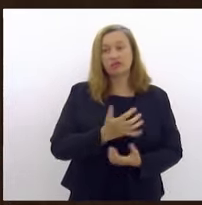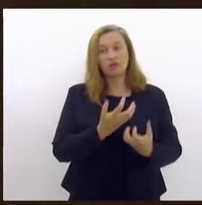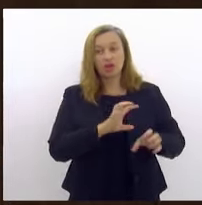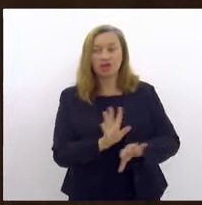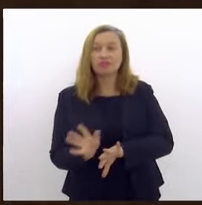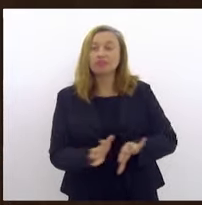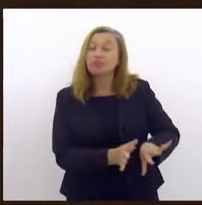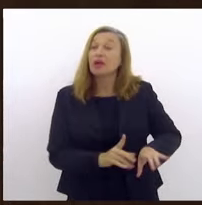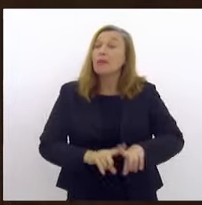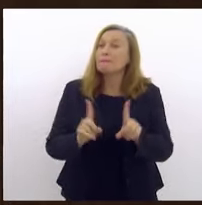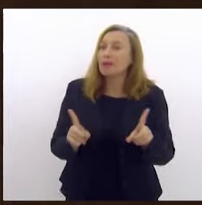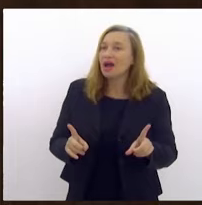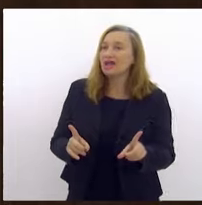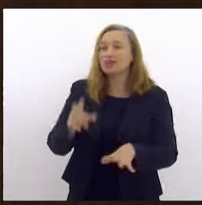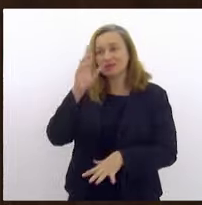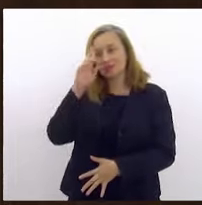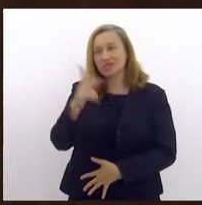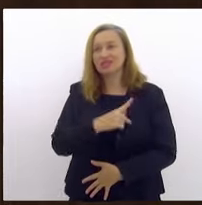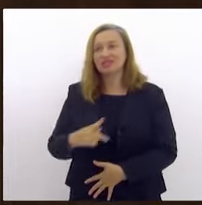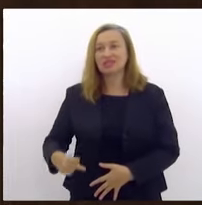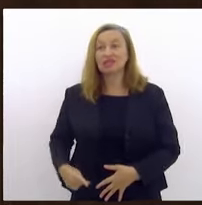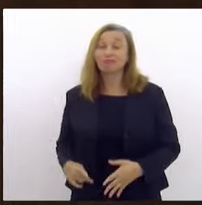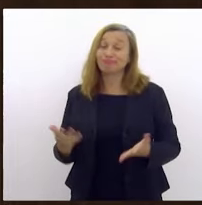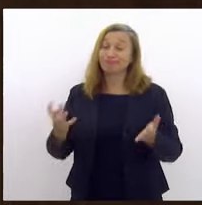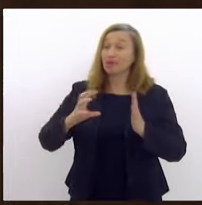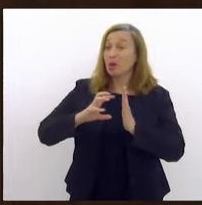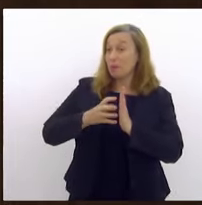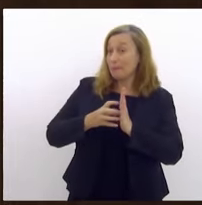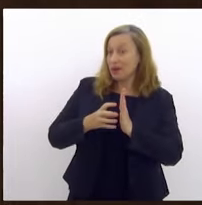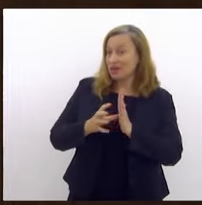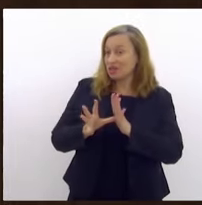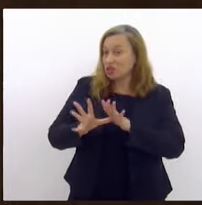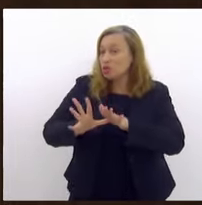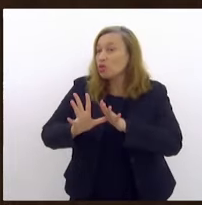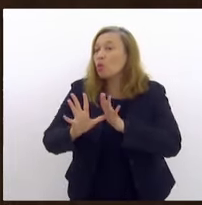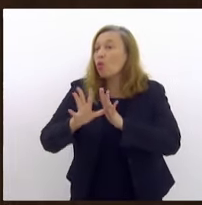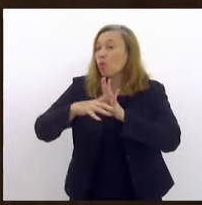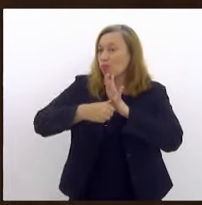vindo do partido que saqueou o Brasil,